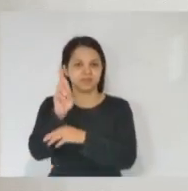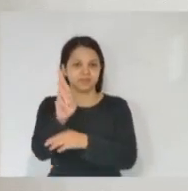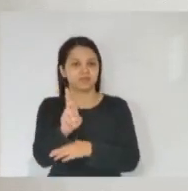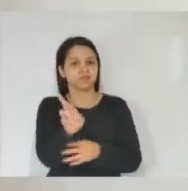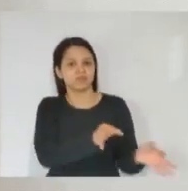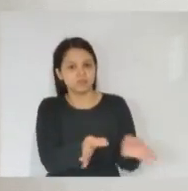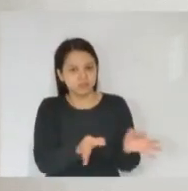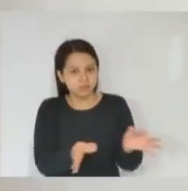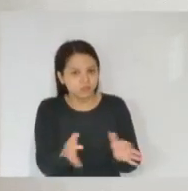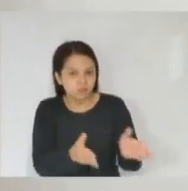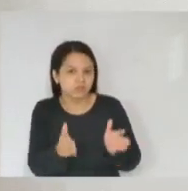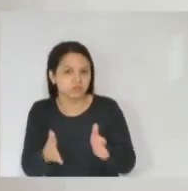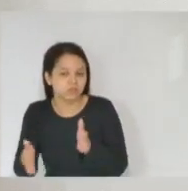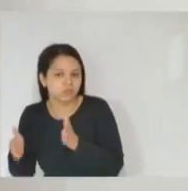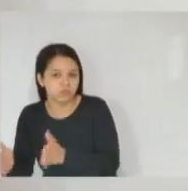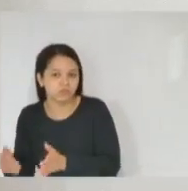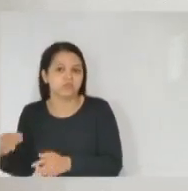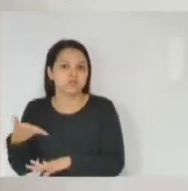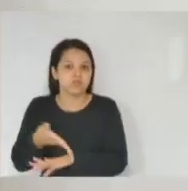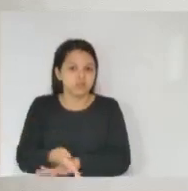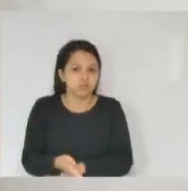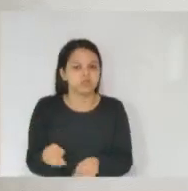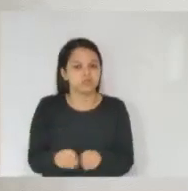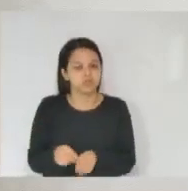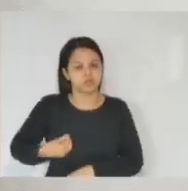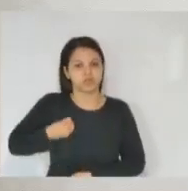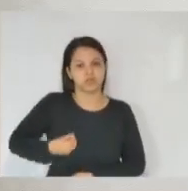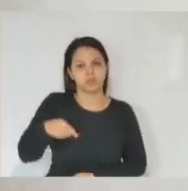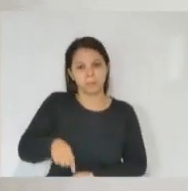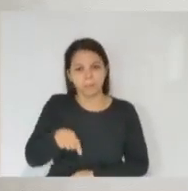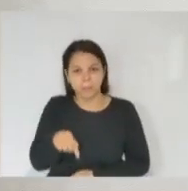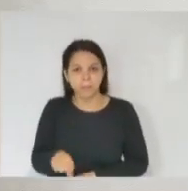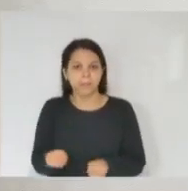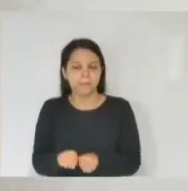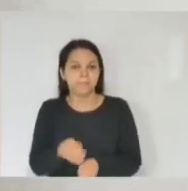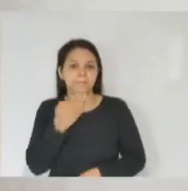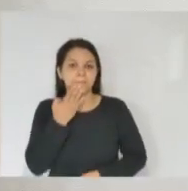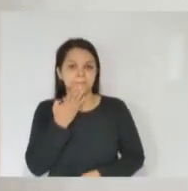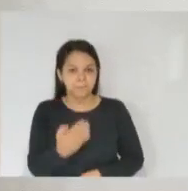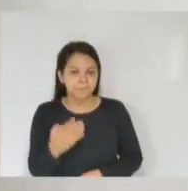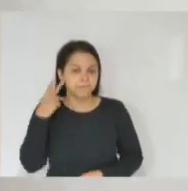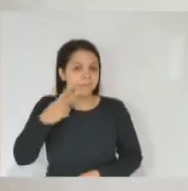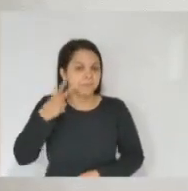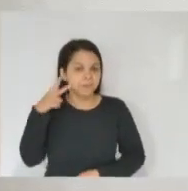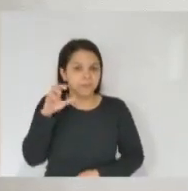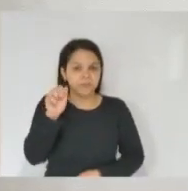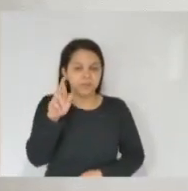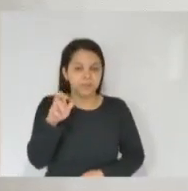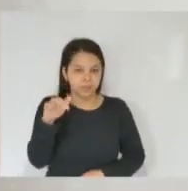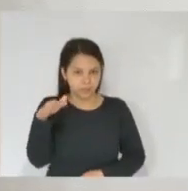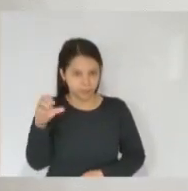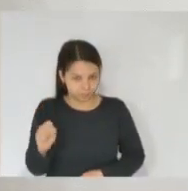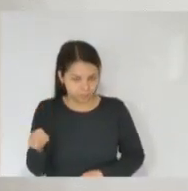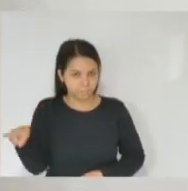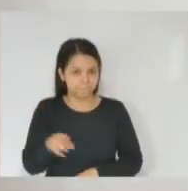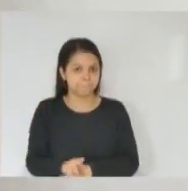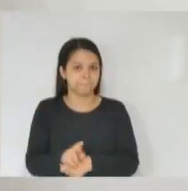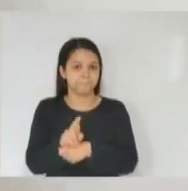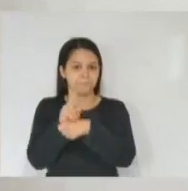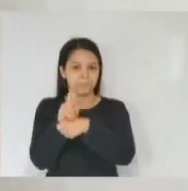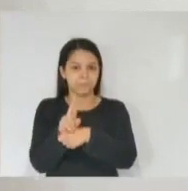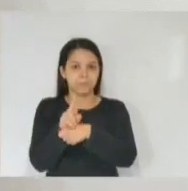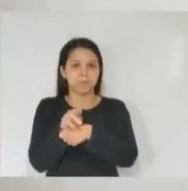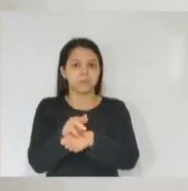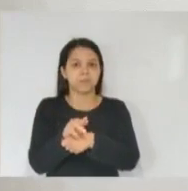atrações locais, que está aqui presente também nesse plenário, e de solicitar que o vereador José Carlos José, representando o